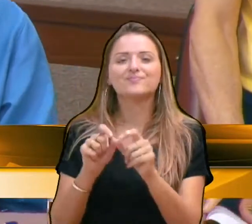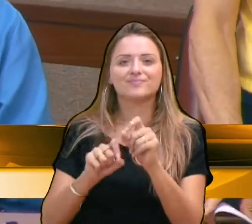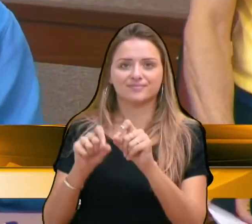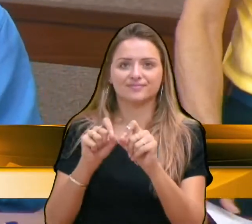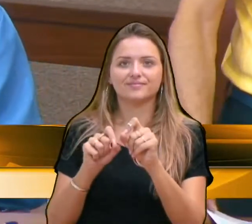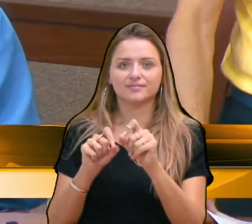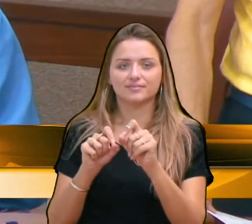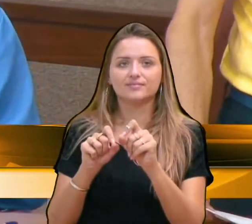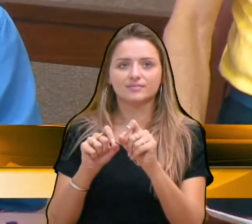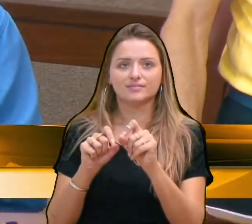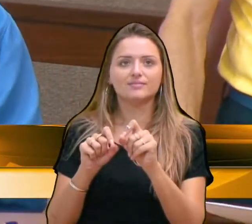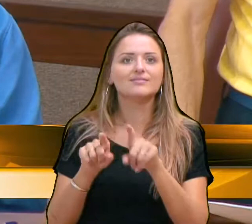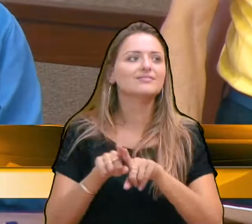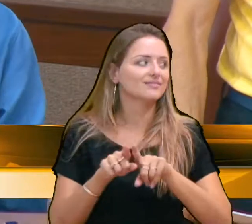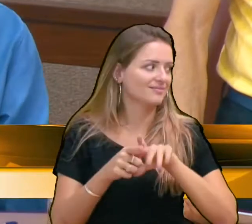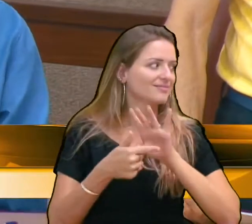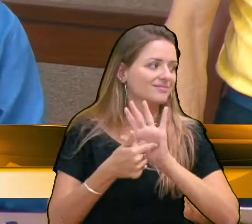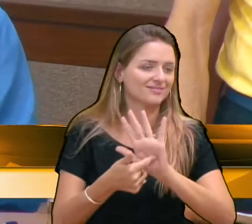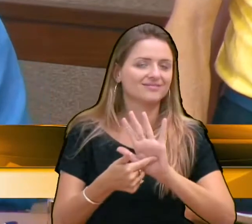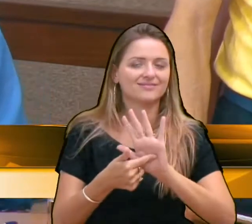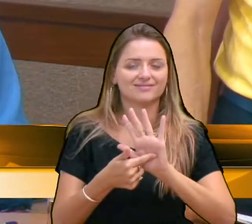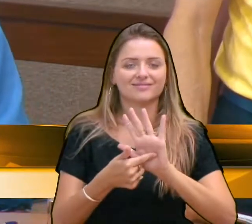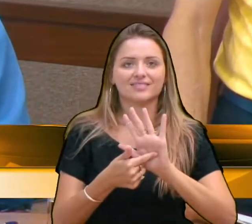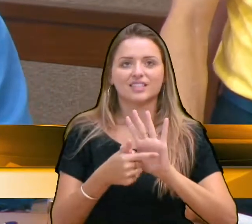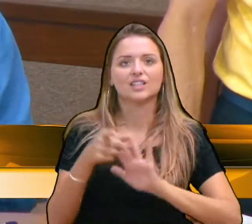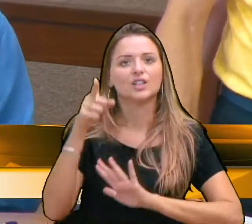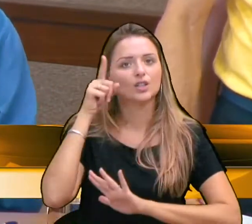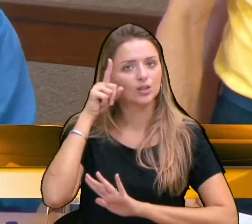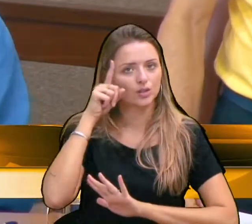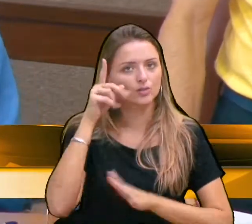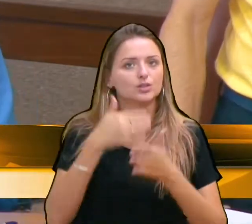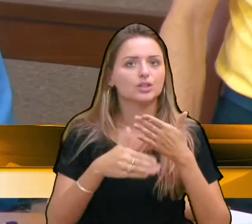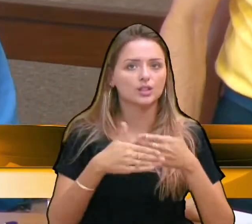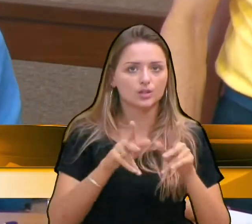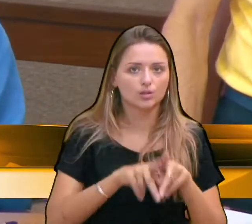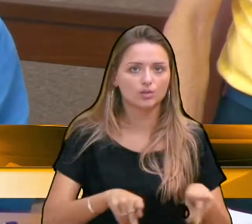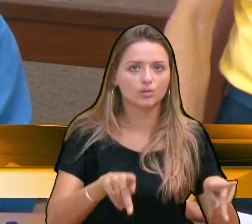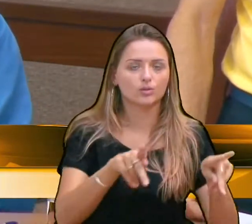e para que os nossos produtores, cada dia, a nossa população,